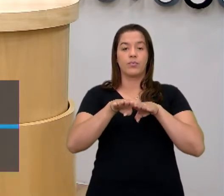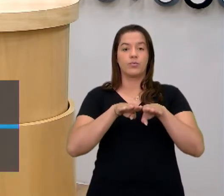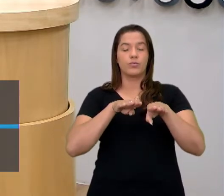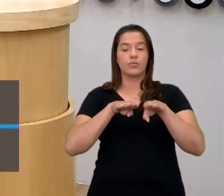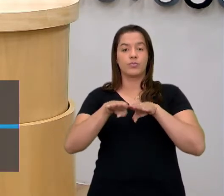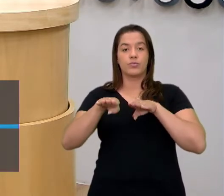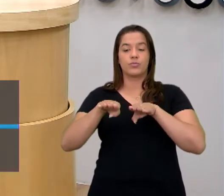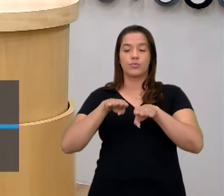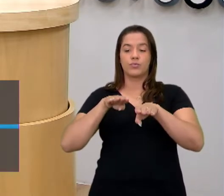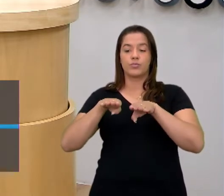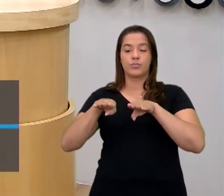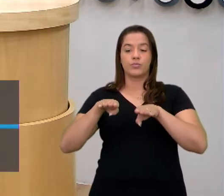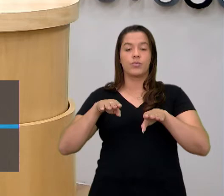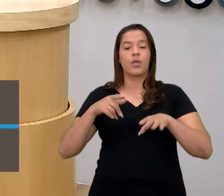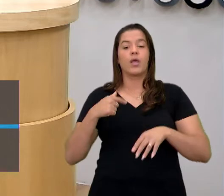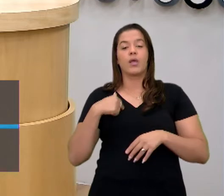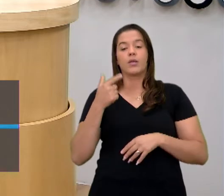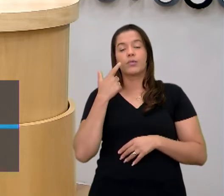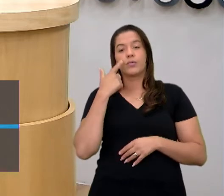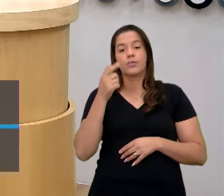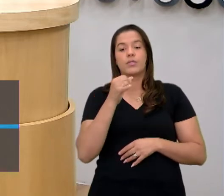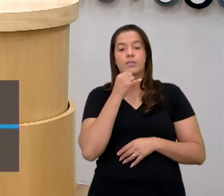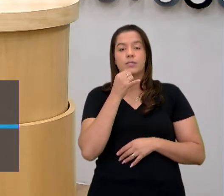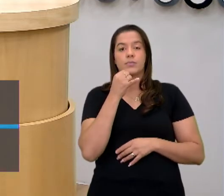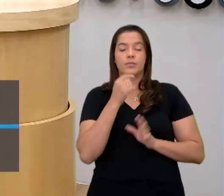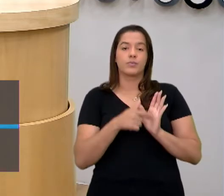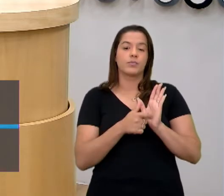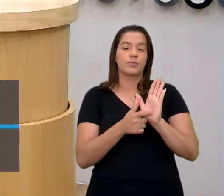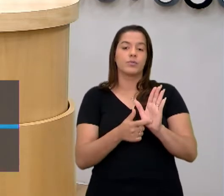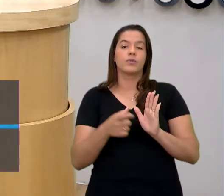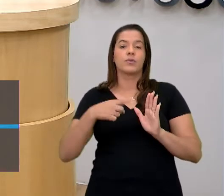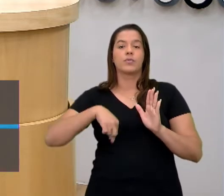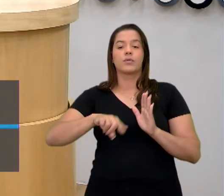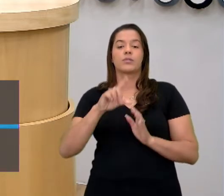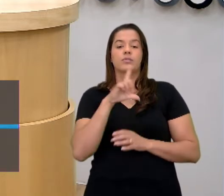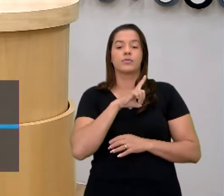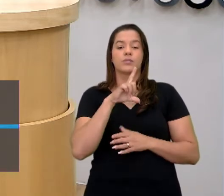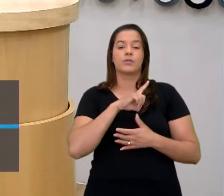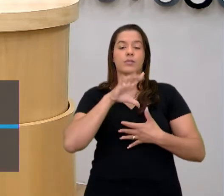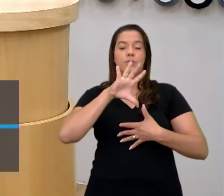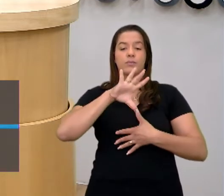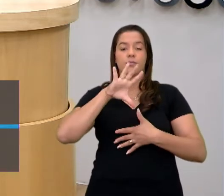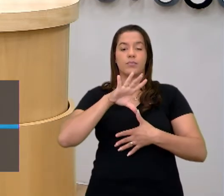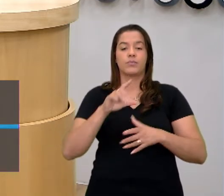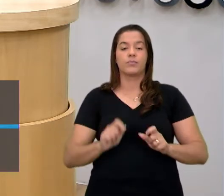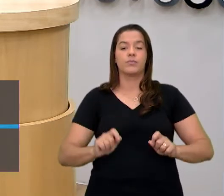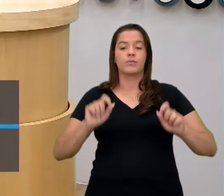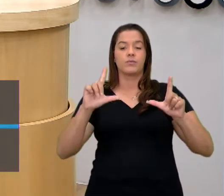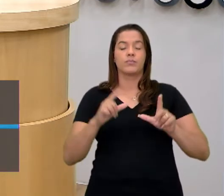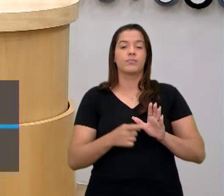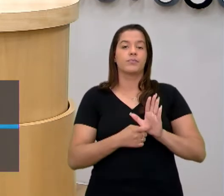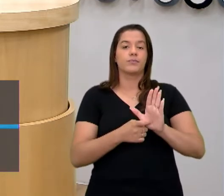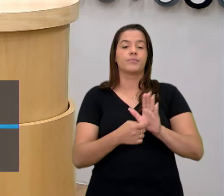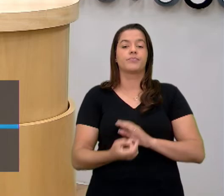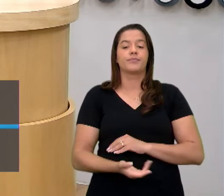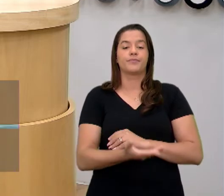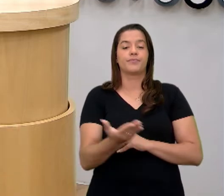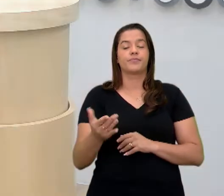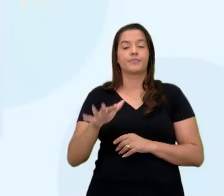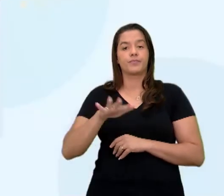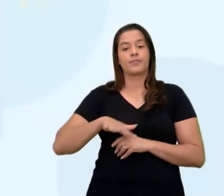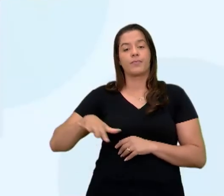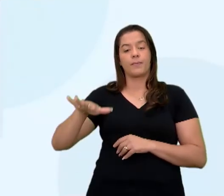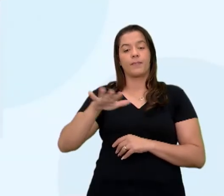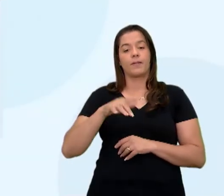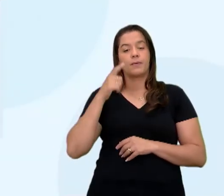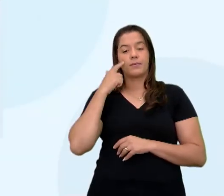da outra, né? E o exemplo que foi dado é o exemplo que a gente tem no mapa, que eu vou mostrar aqui para vocês, na região da